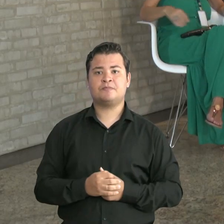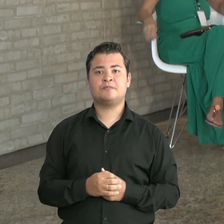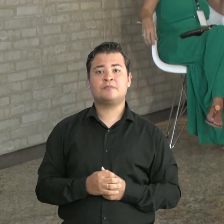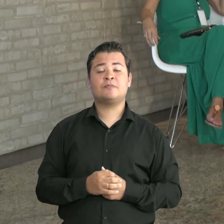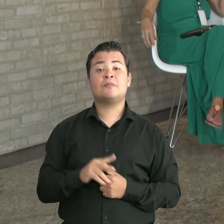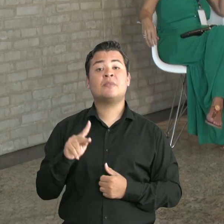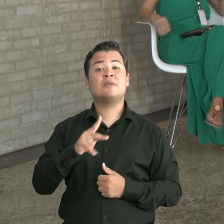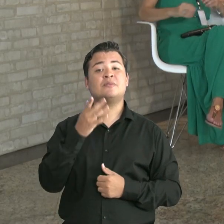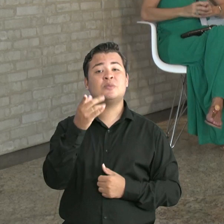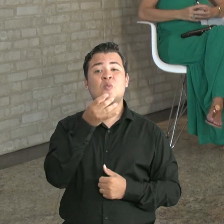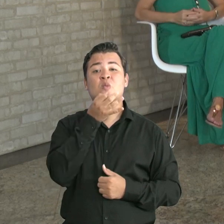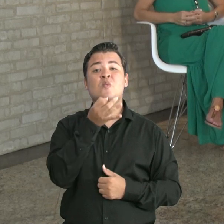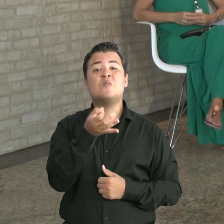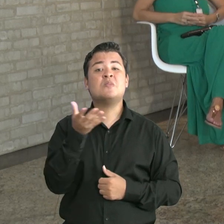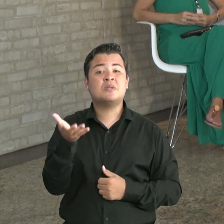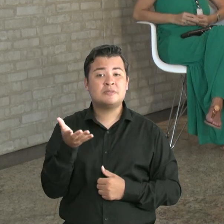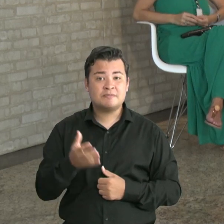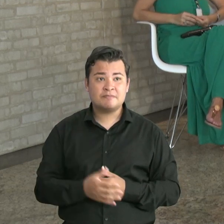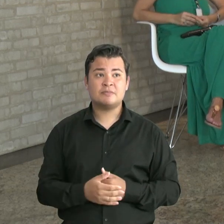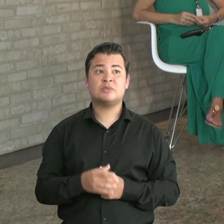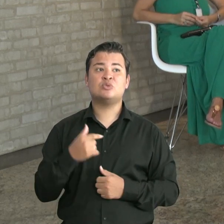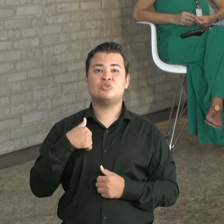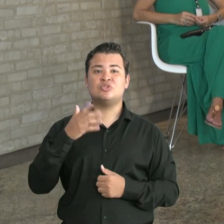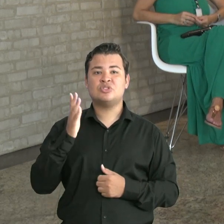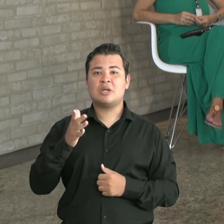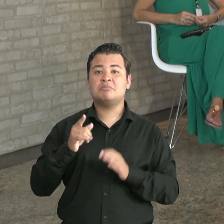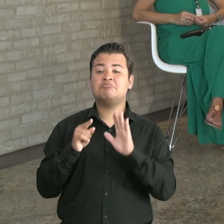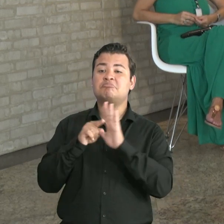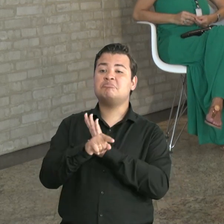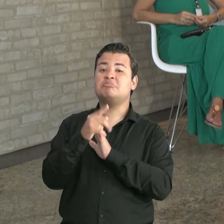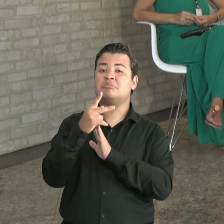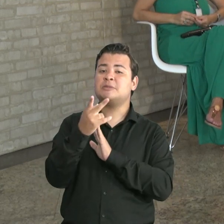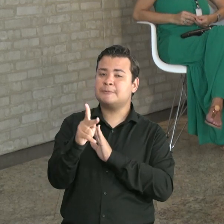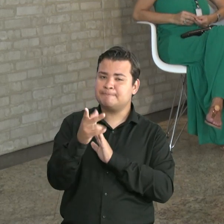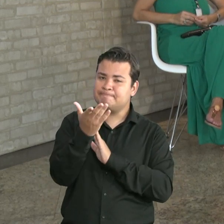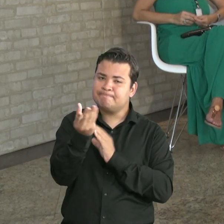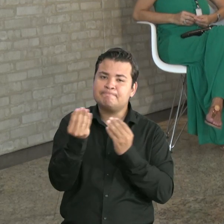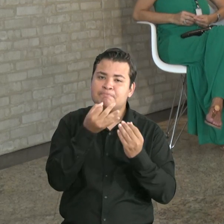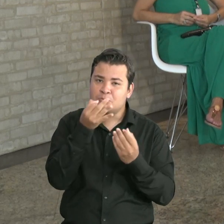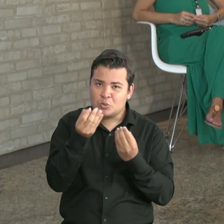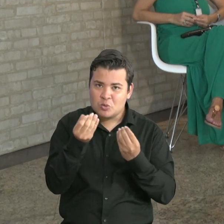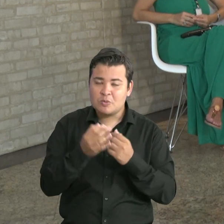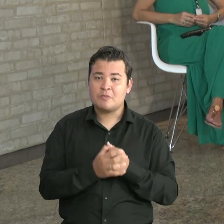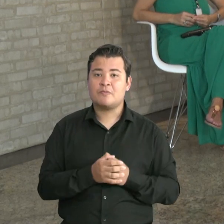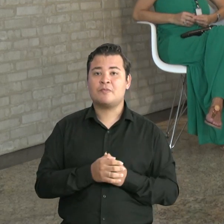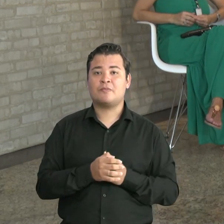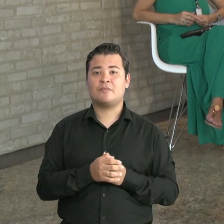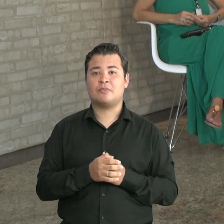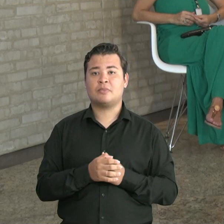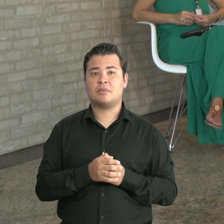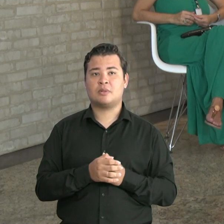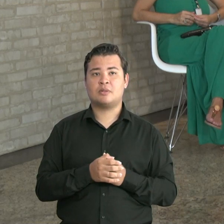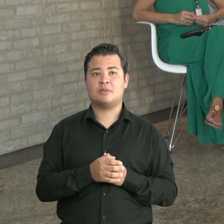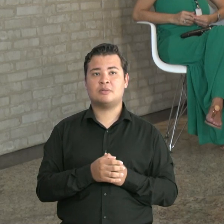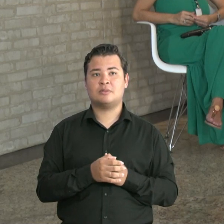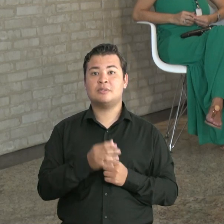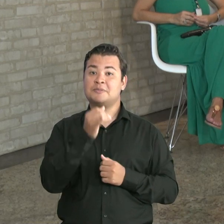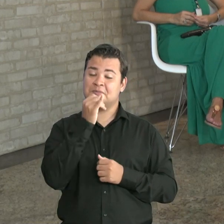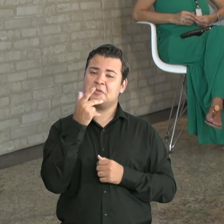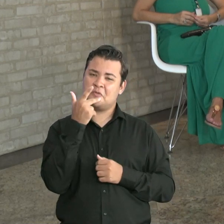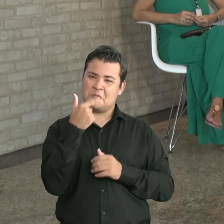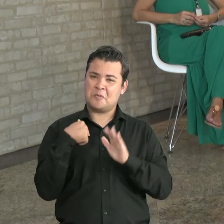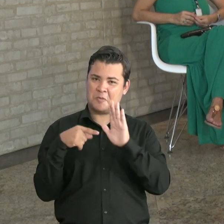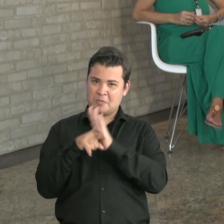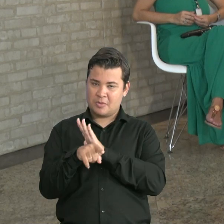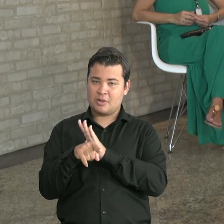Professor, e a sua opinião? Já vou abrir um debate aqui. A professora discordou da forma como eu coloquei a